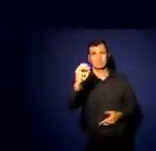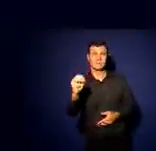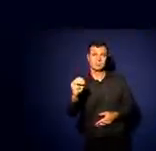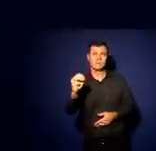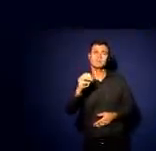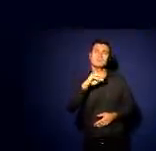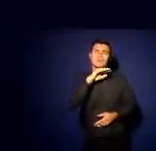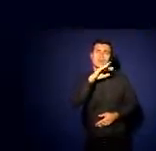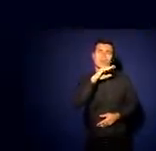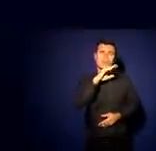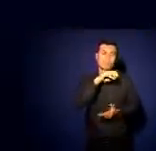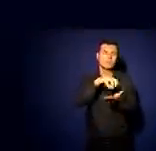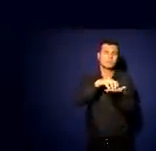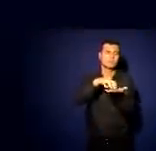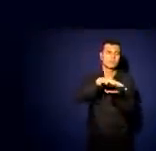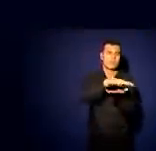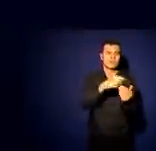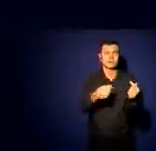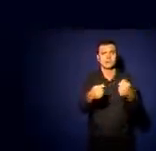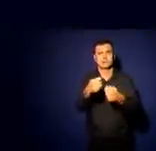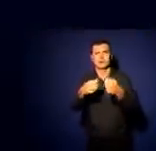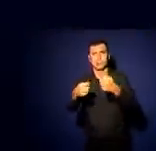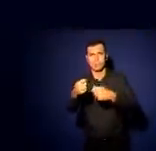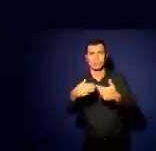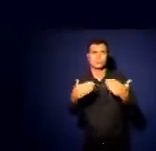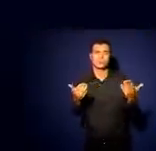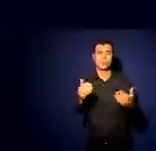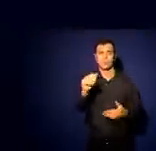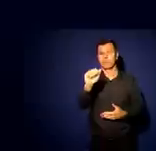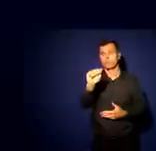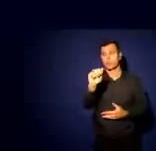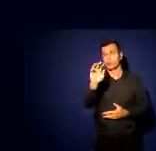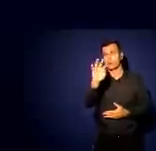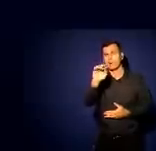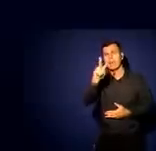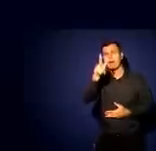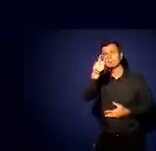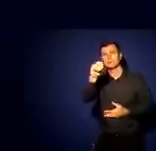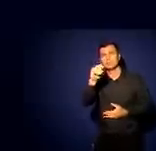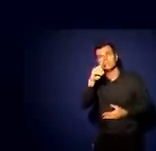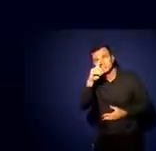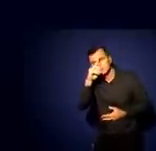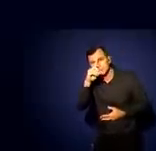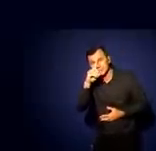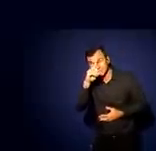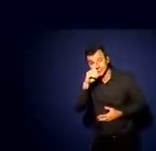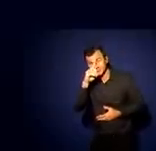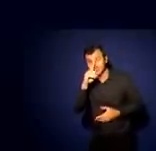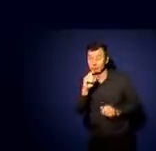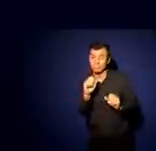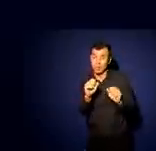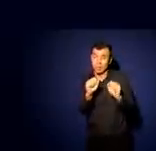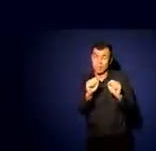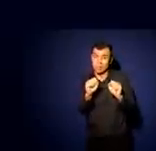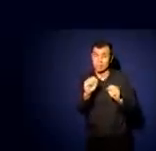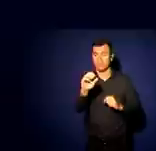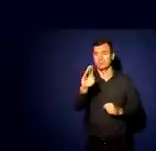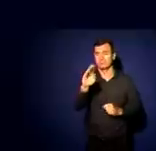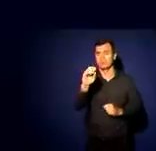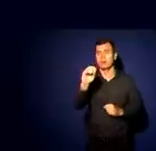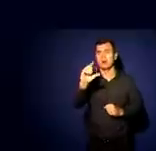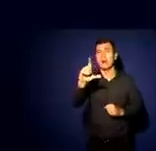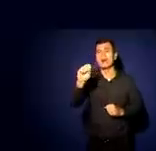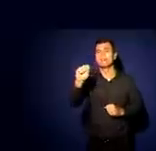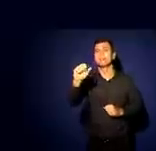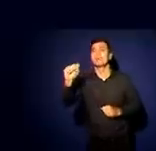para ambiente de negócio é muito ruim para tipo de risco e claramente não dá para afirmar que a bolsa está realmente muito barato